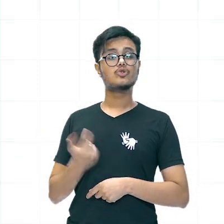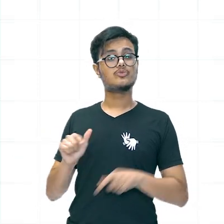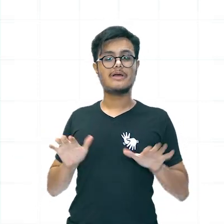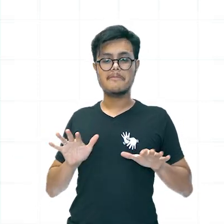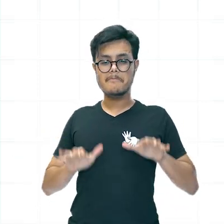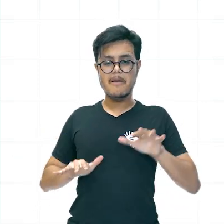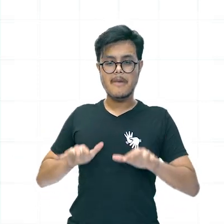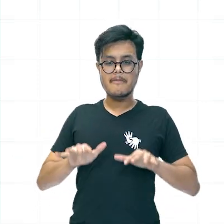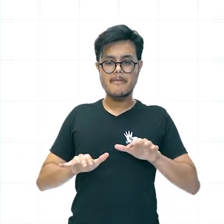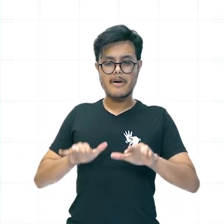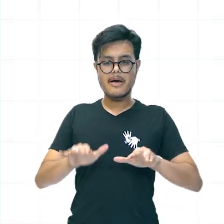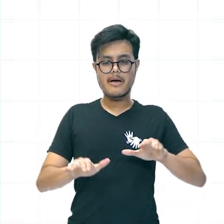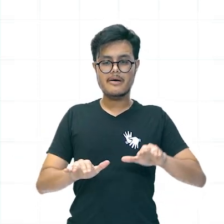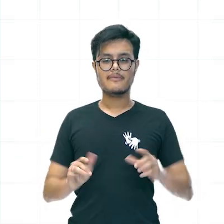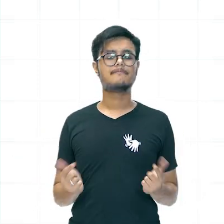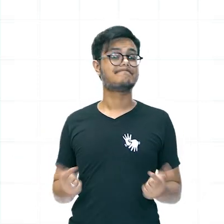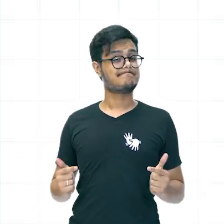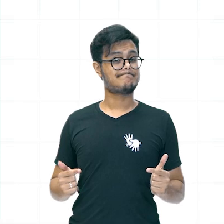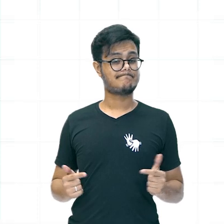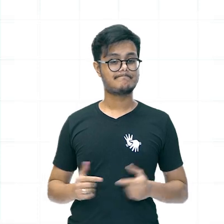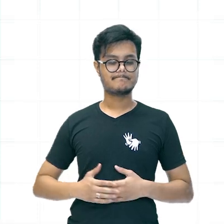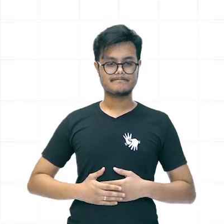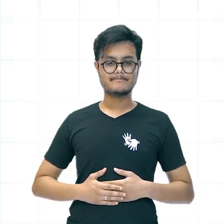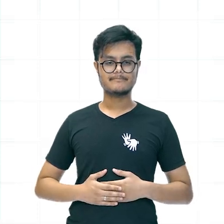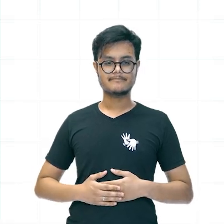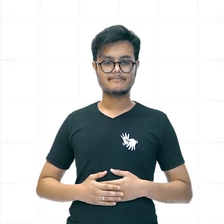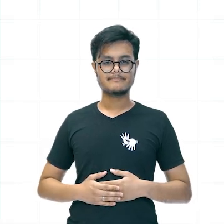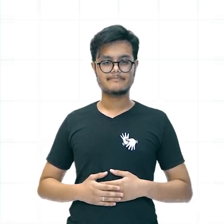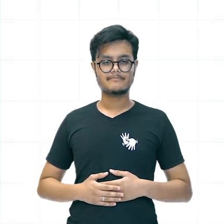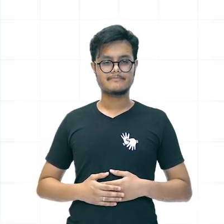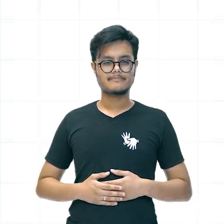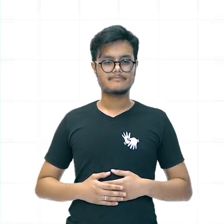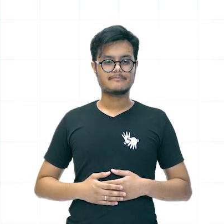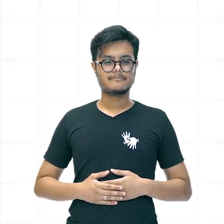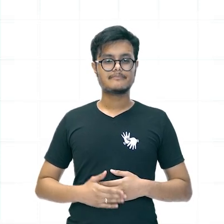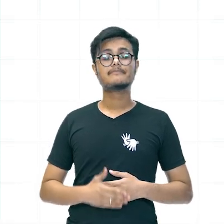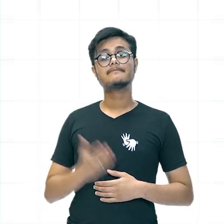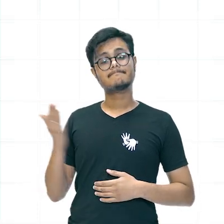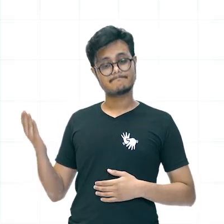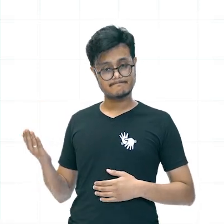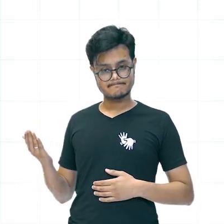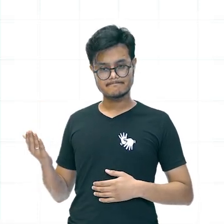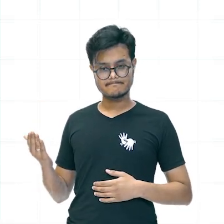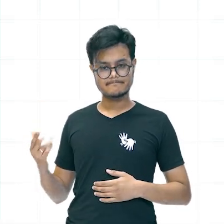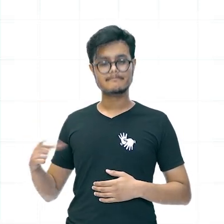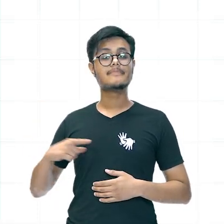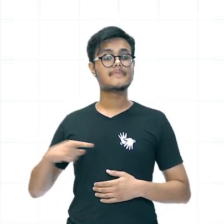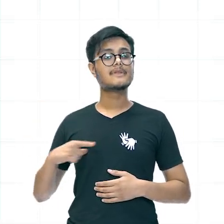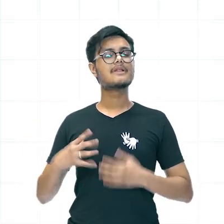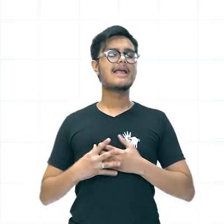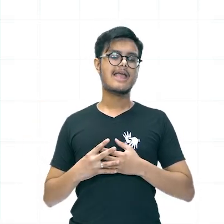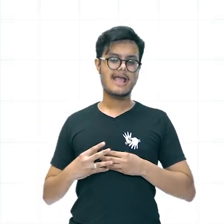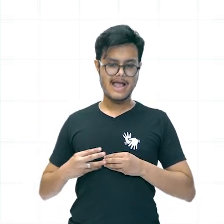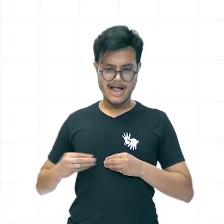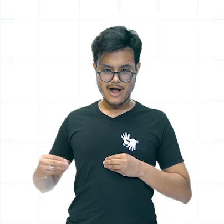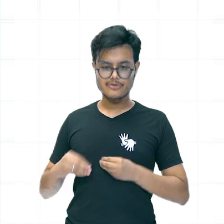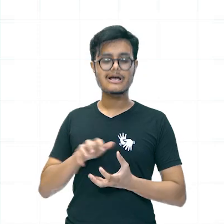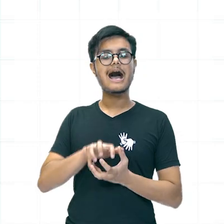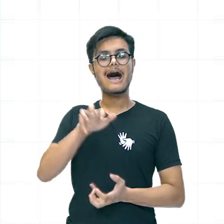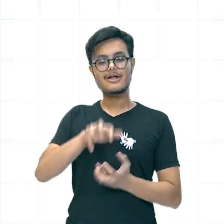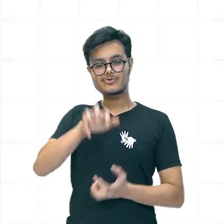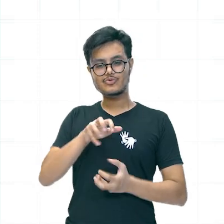patas, os ápodes, né, sem patas, e também os urodelos, que são anfíbios com cauda na fase